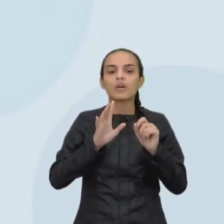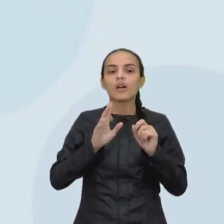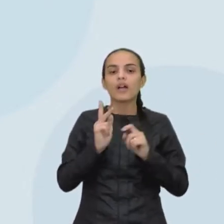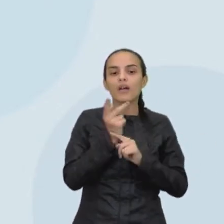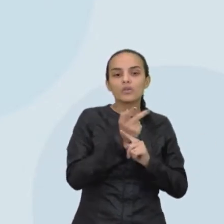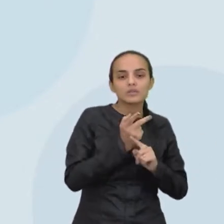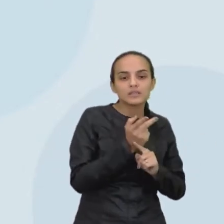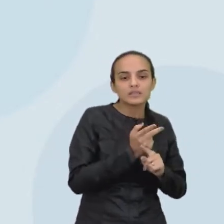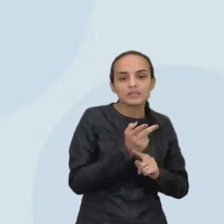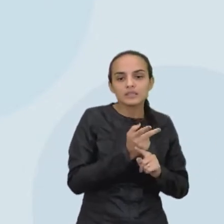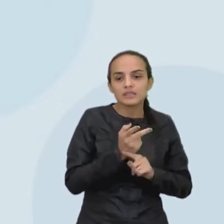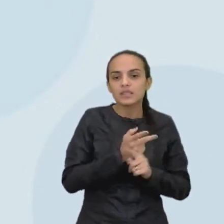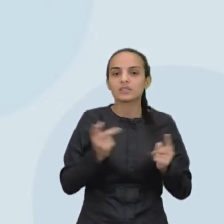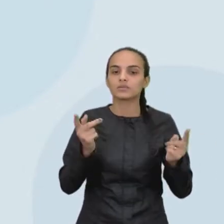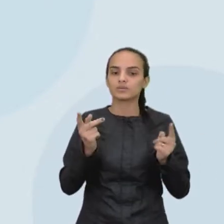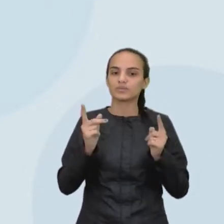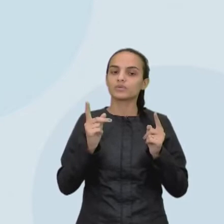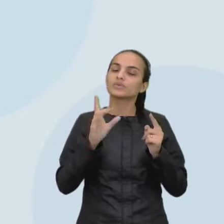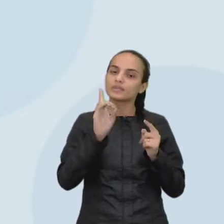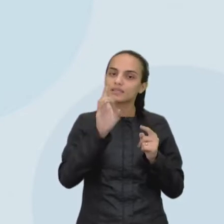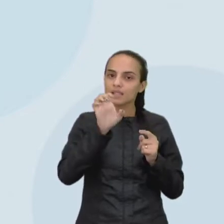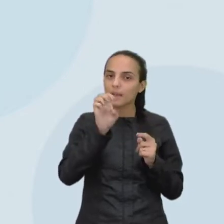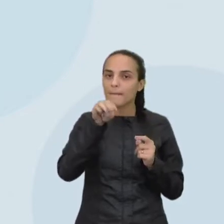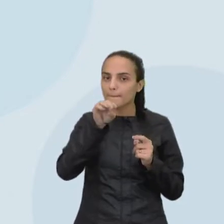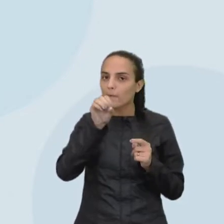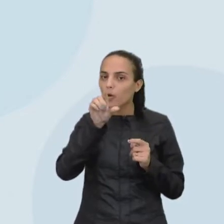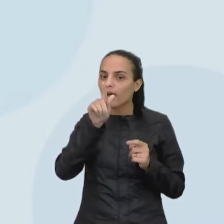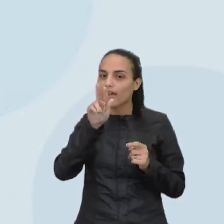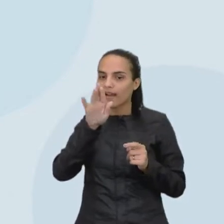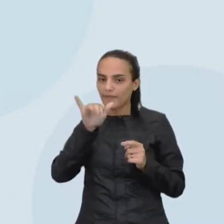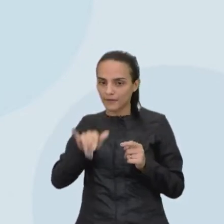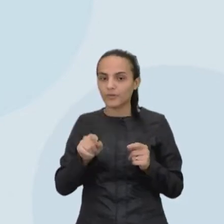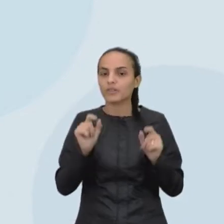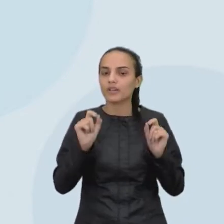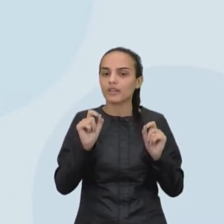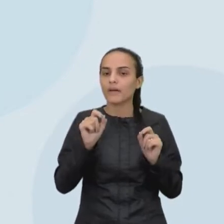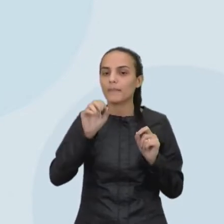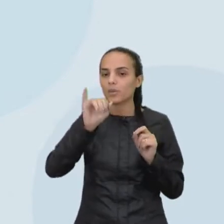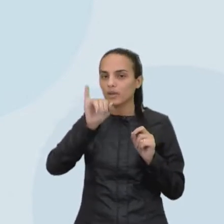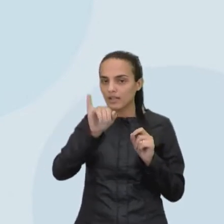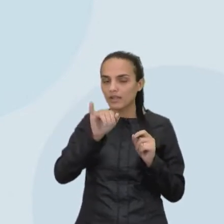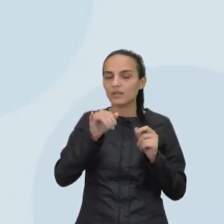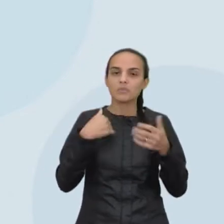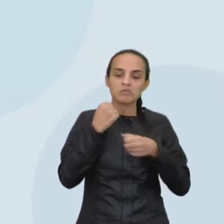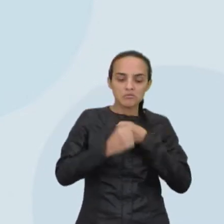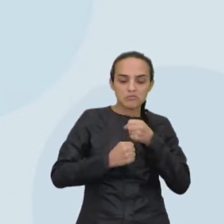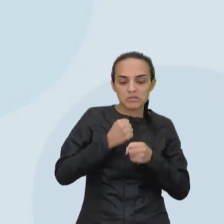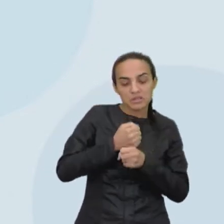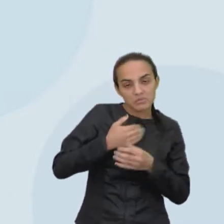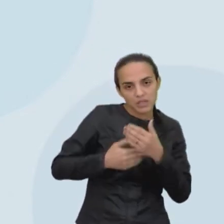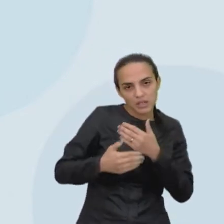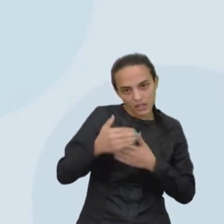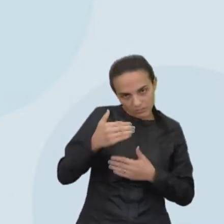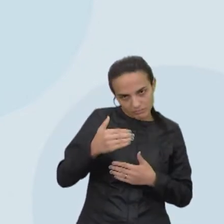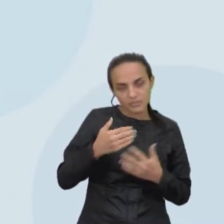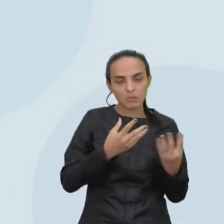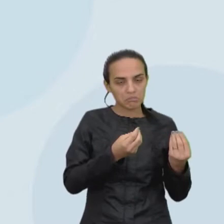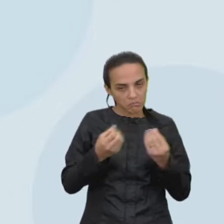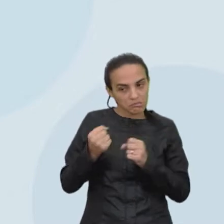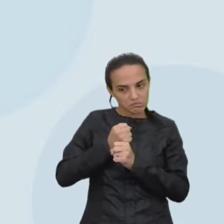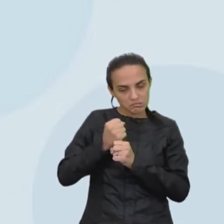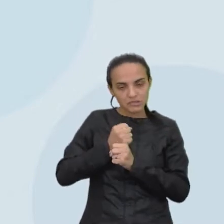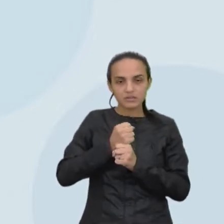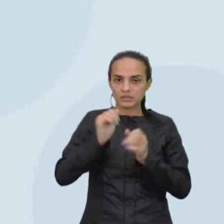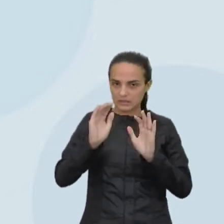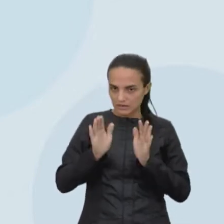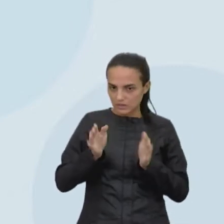censo demográfico, muito conhecido aqui no Brasil, né? De uns anos para cá, ou de muitos anos para cá,